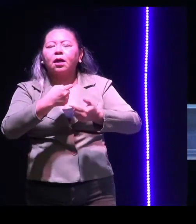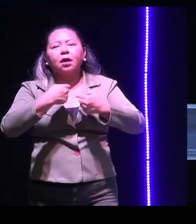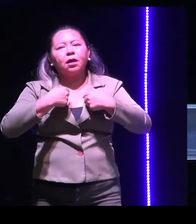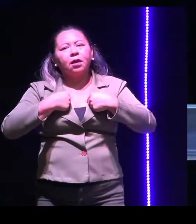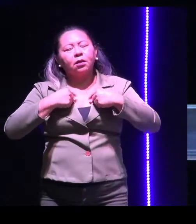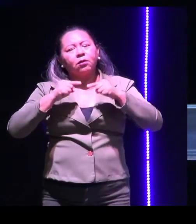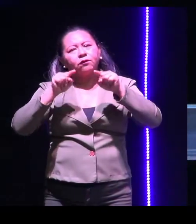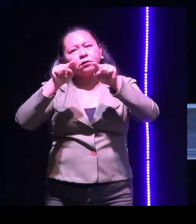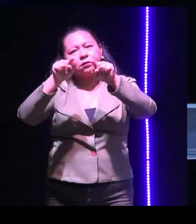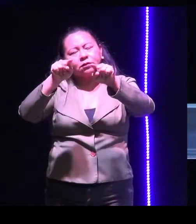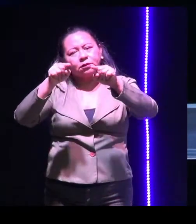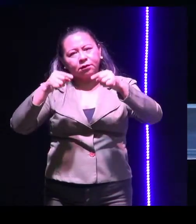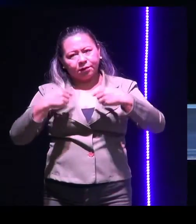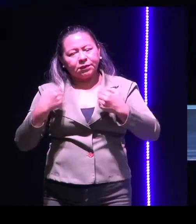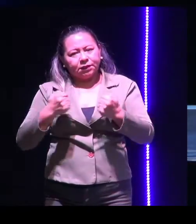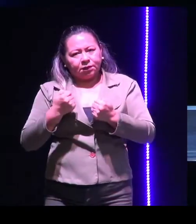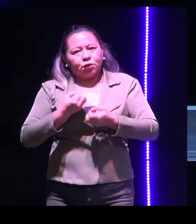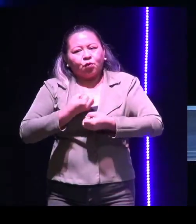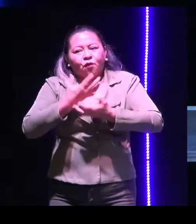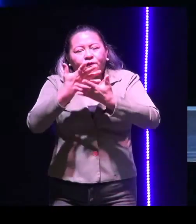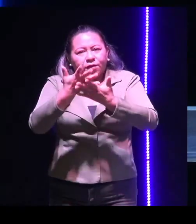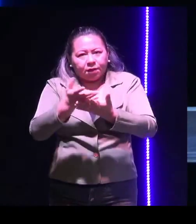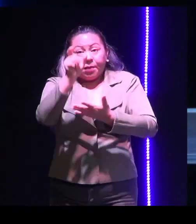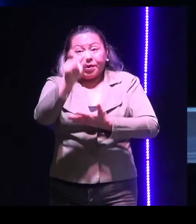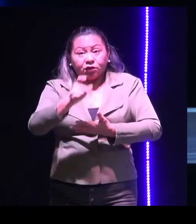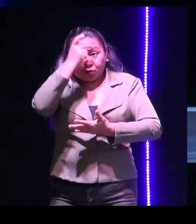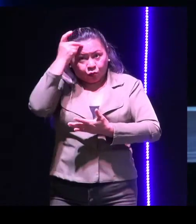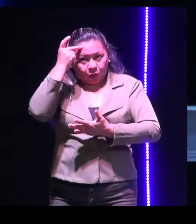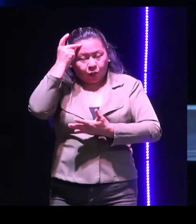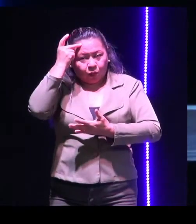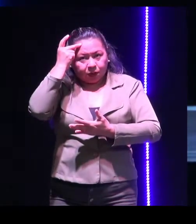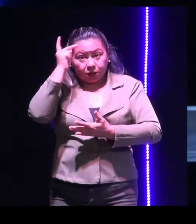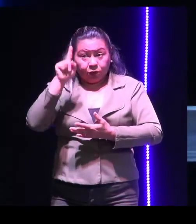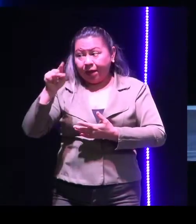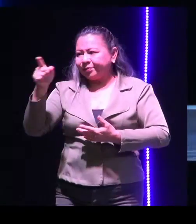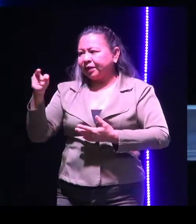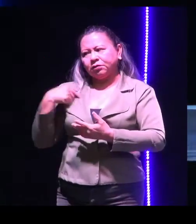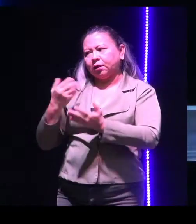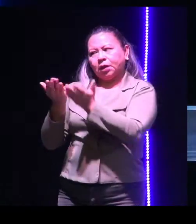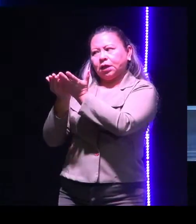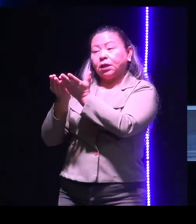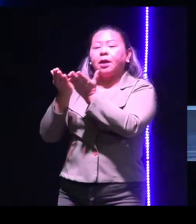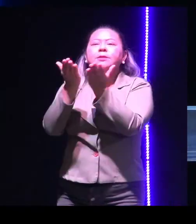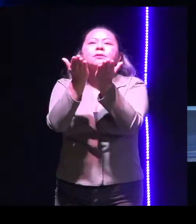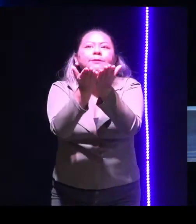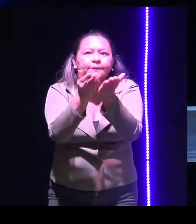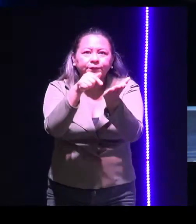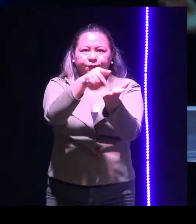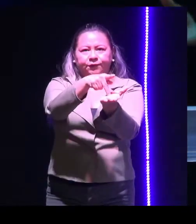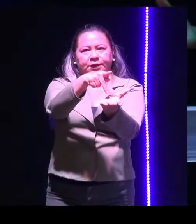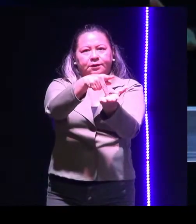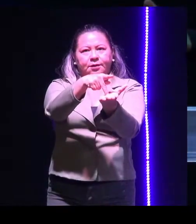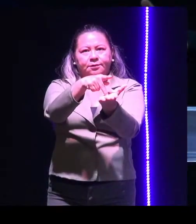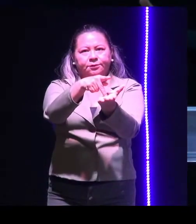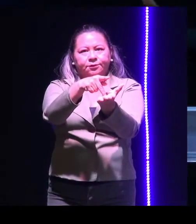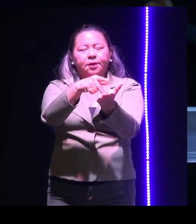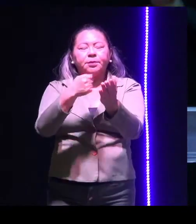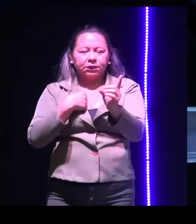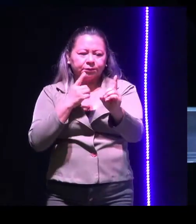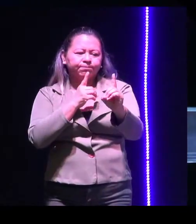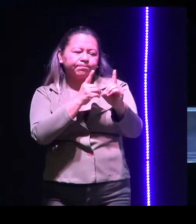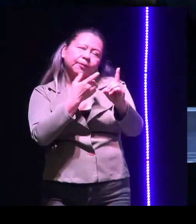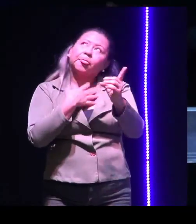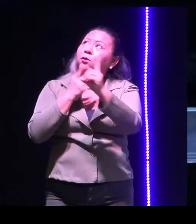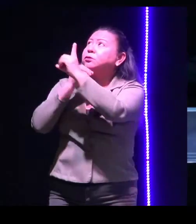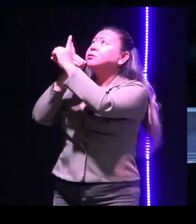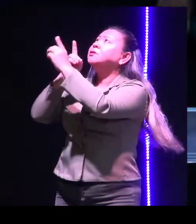é você. Então nós precisamos confessar o pecado para uma outra pessoa. Sim, devemos chegar diante de